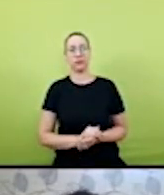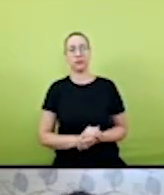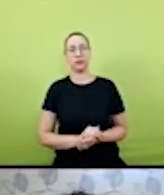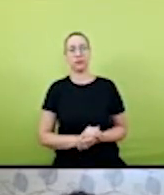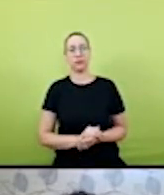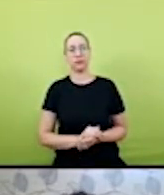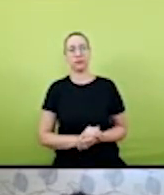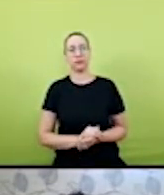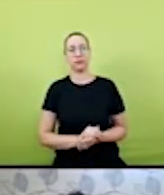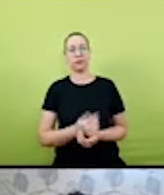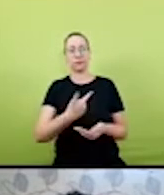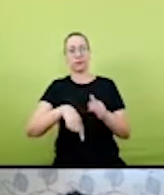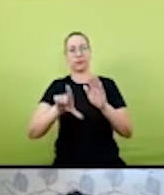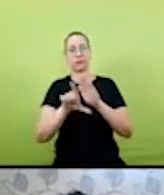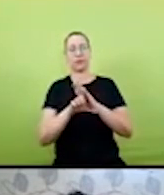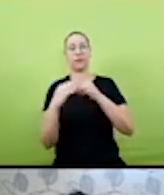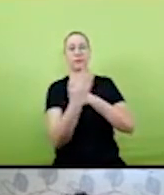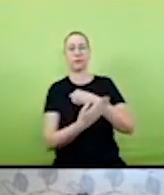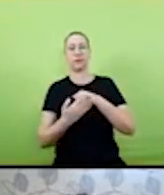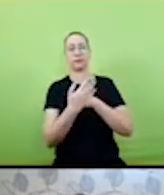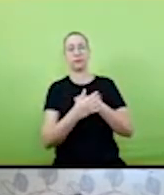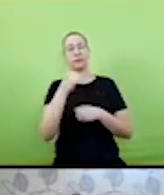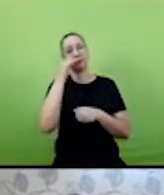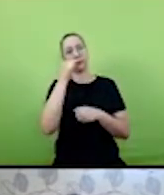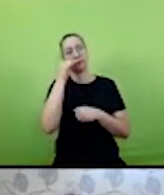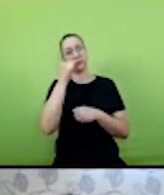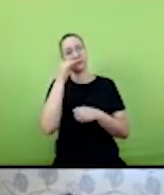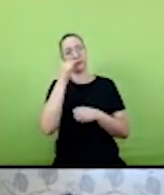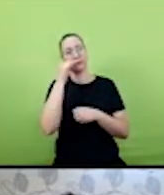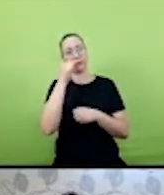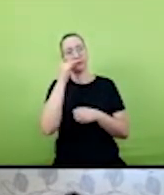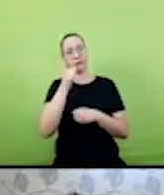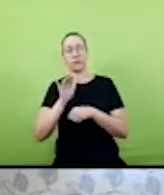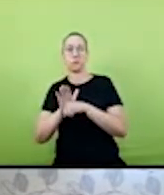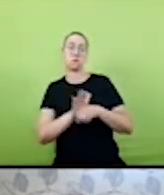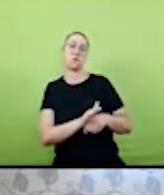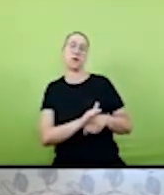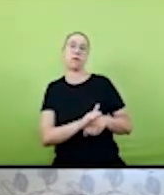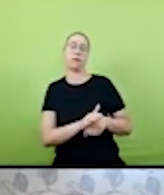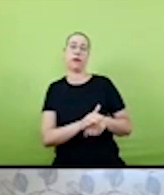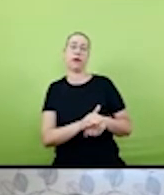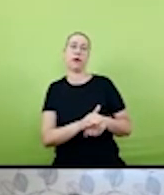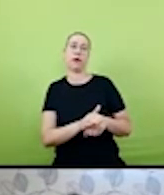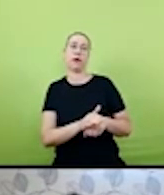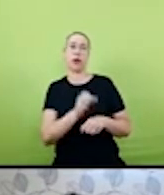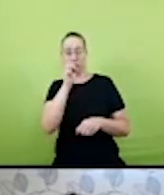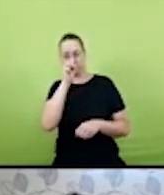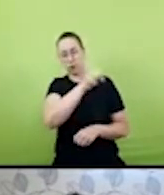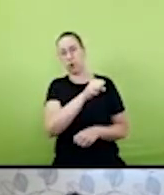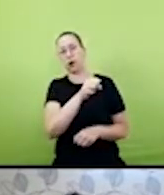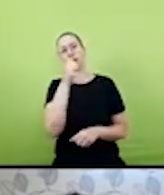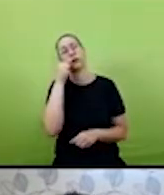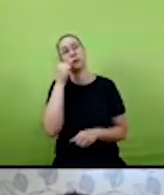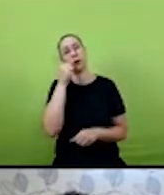A Lei Maria da Penha, ela basicamente visa coibir a violência doméstica e familiar contra a mulher. E aí, assim, né,